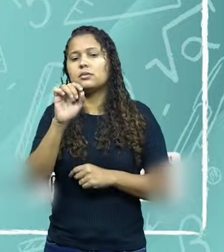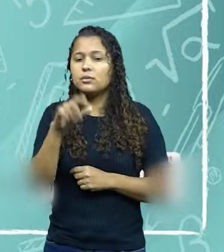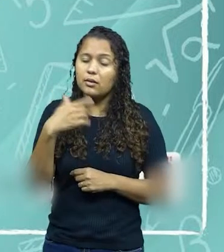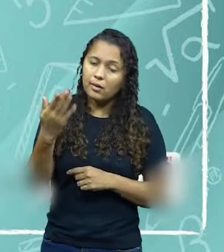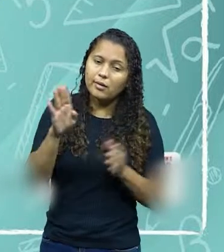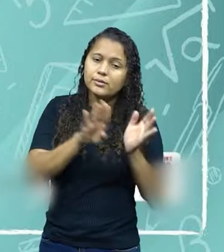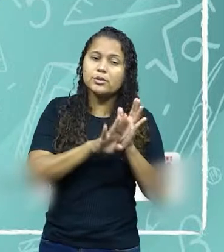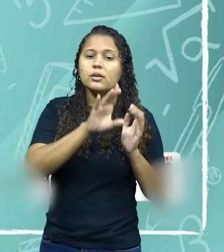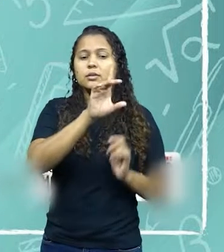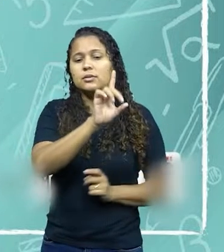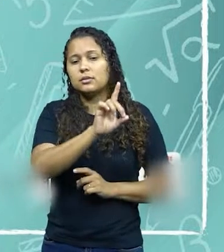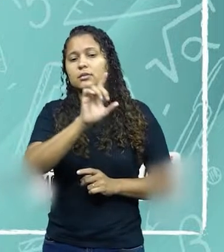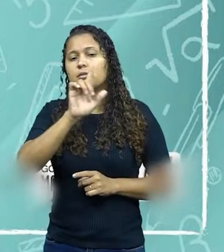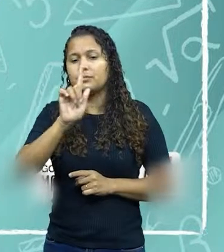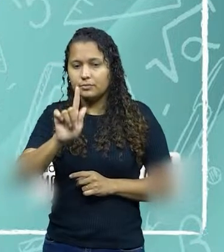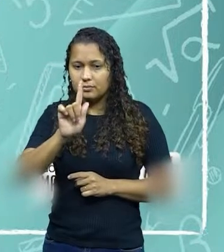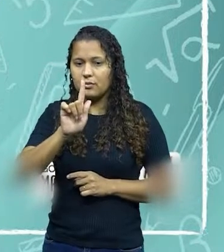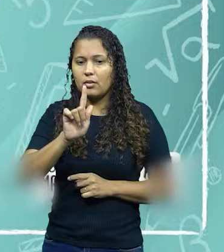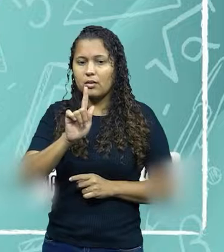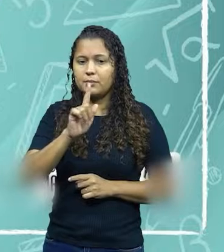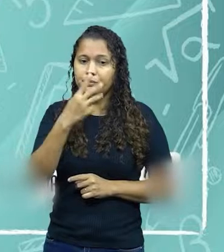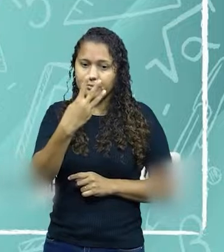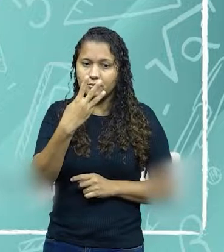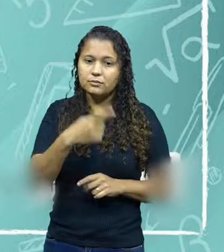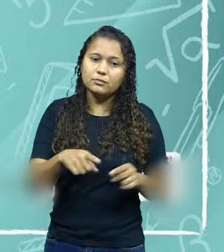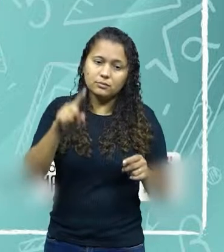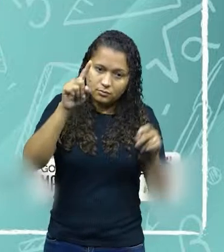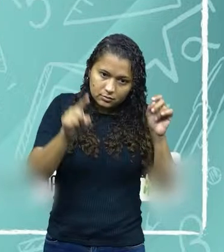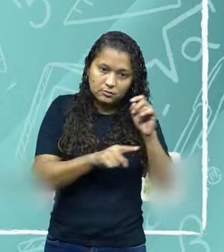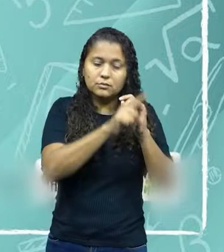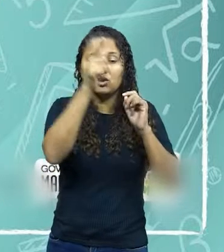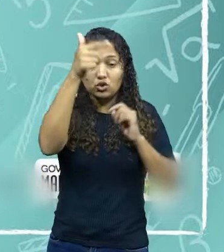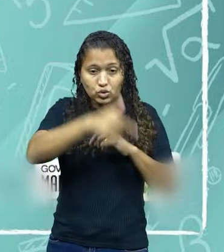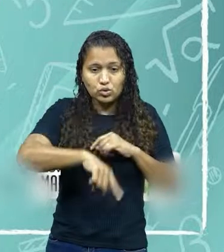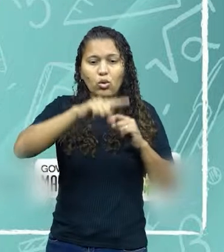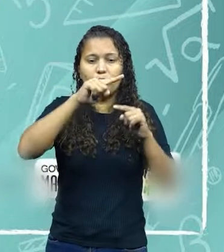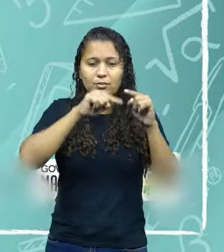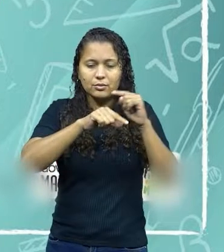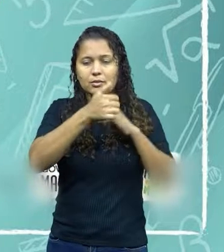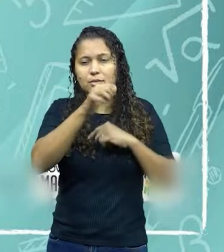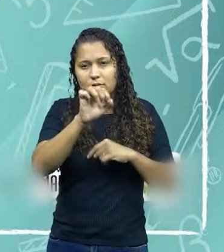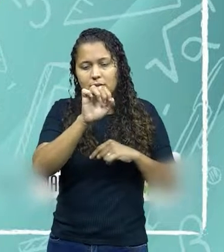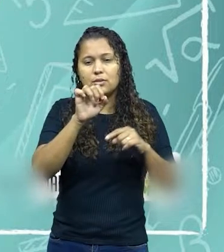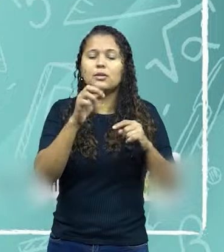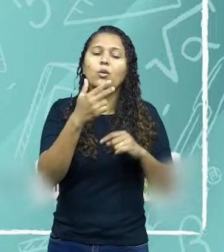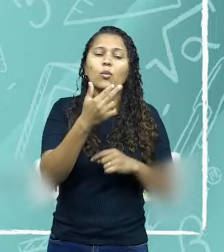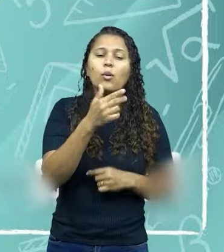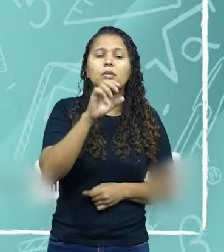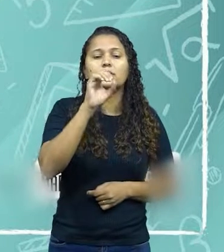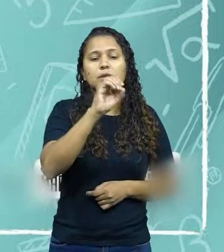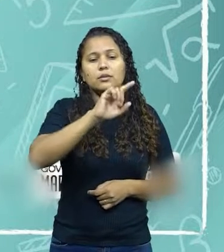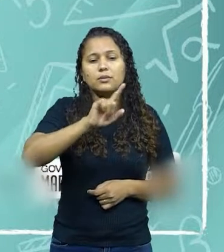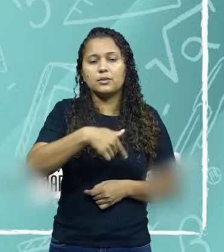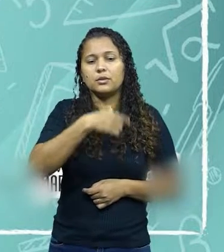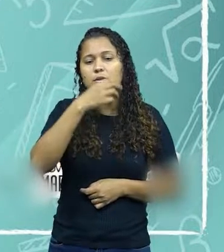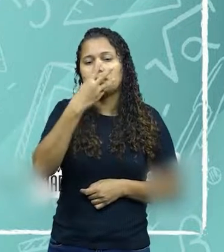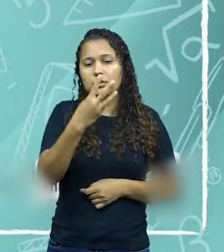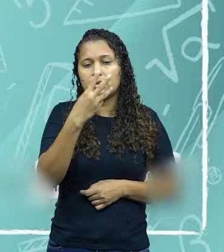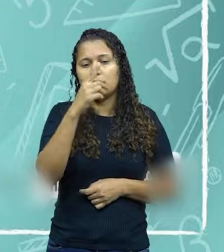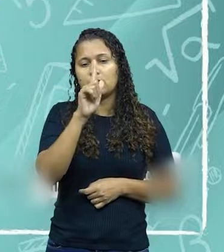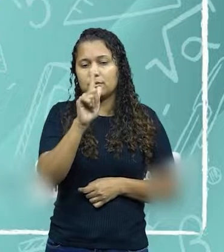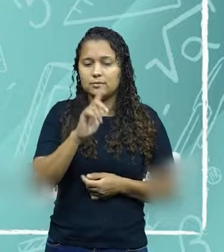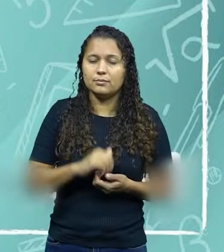que aí chega a 3 decigramas, e novamente por 10, que equivale a